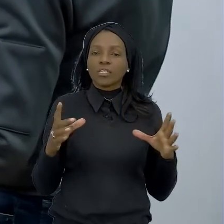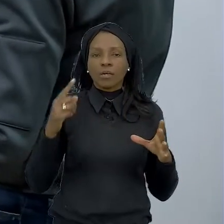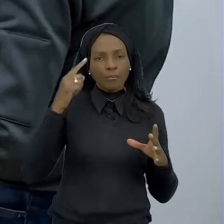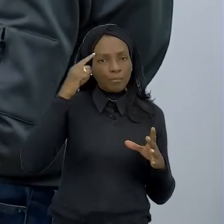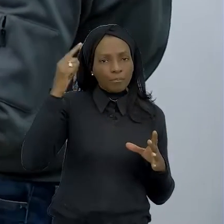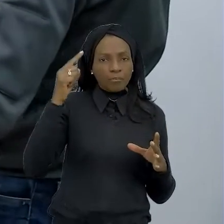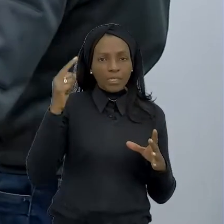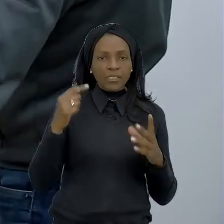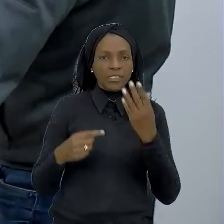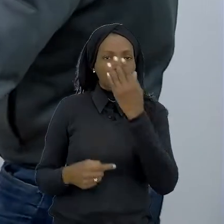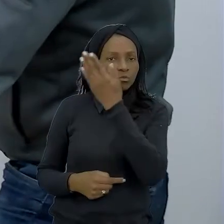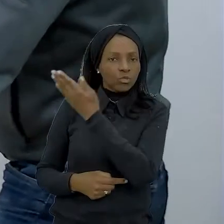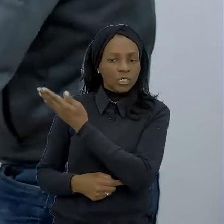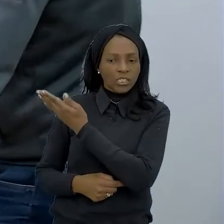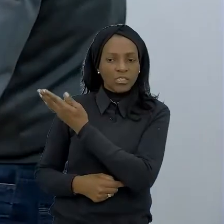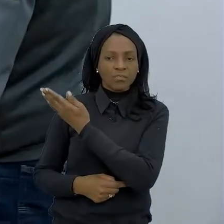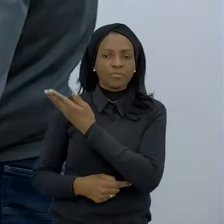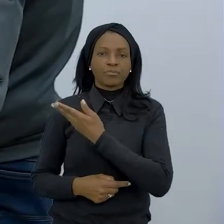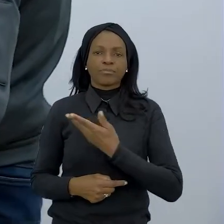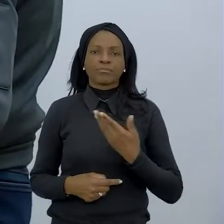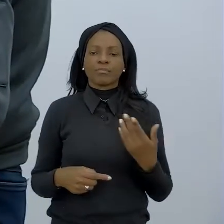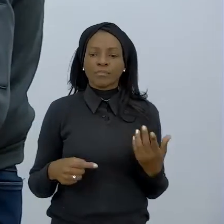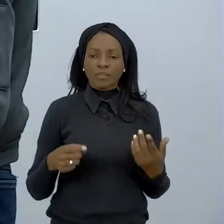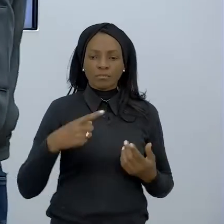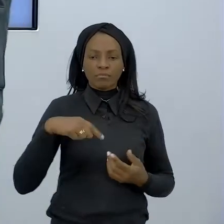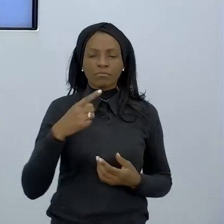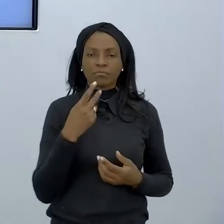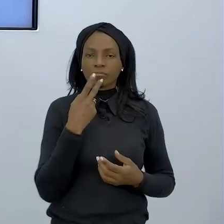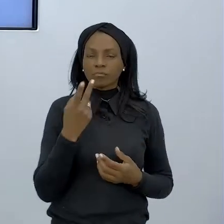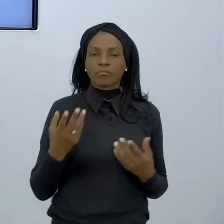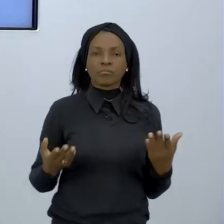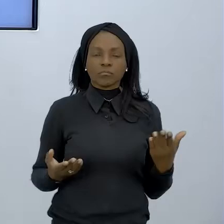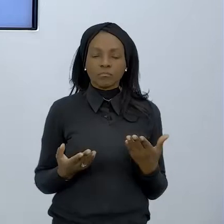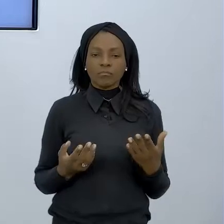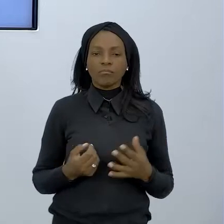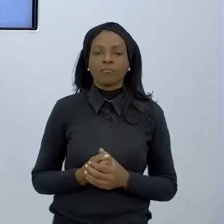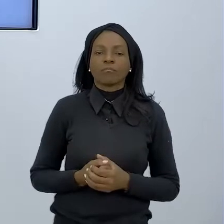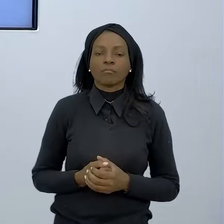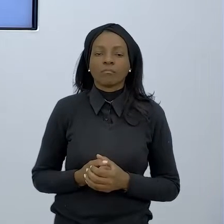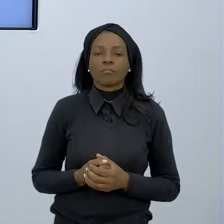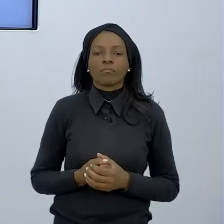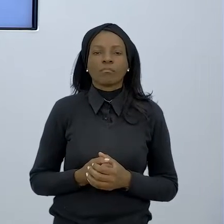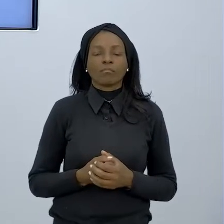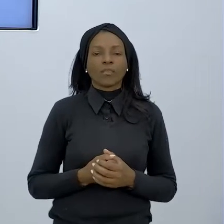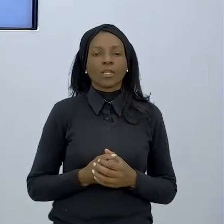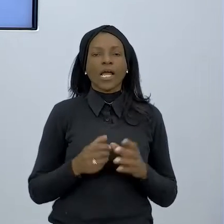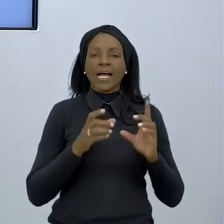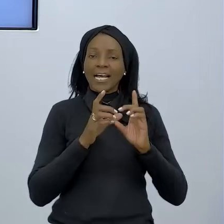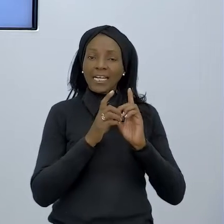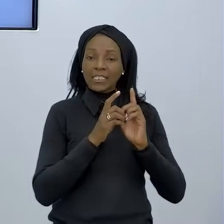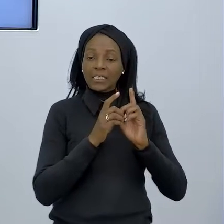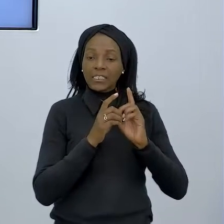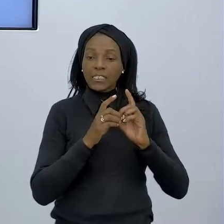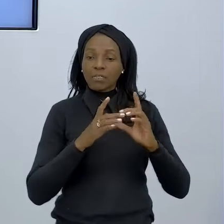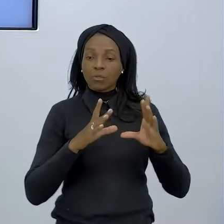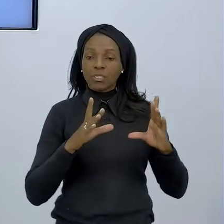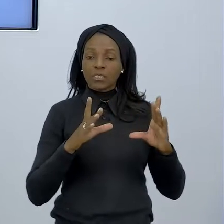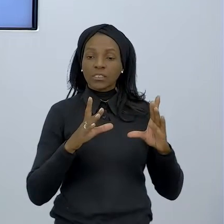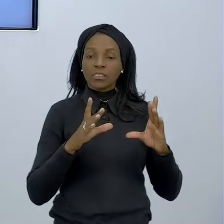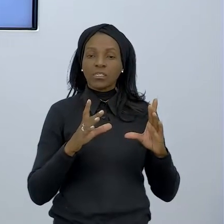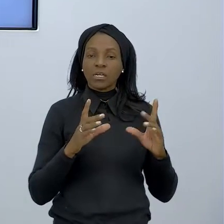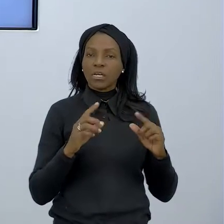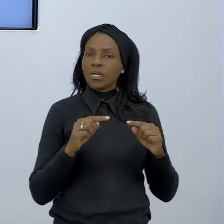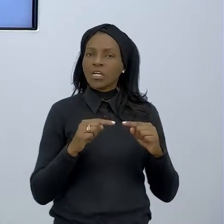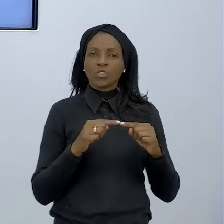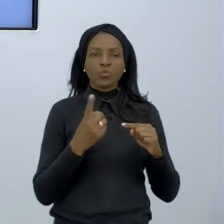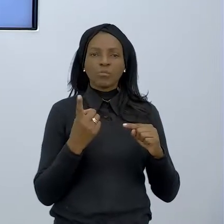âmbito do componente ao qual nós estamos tratando, a gente não compreende democracia só pelo